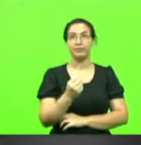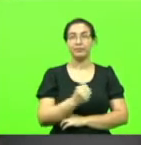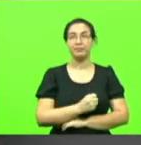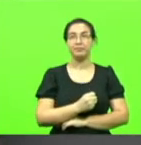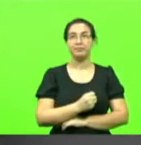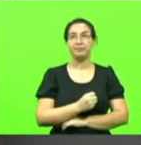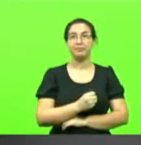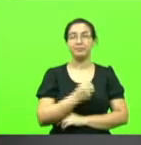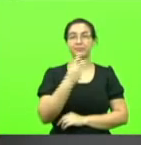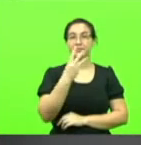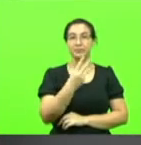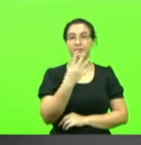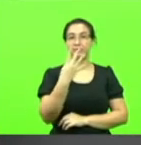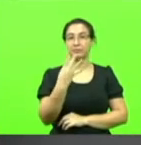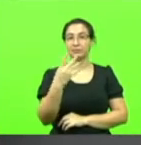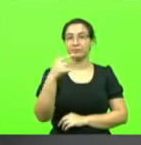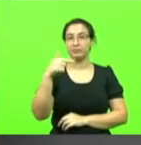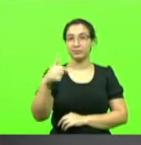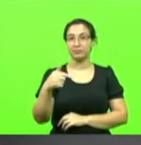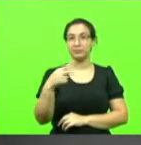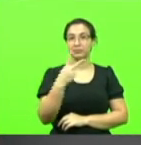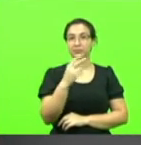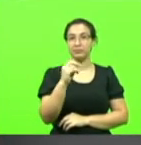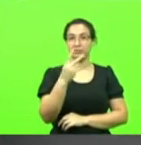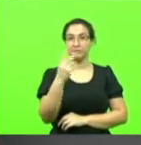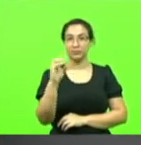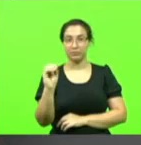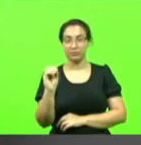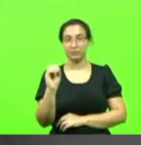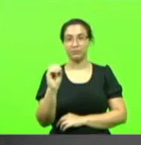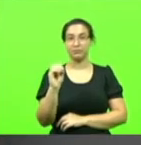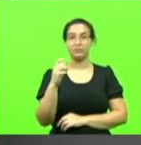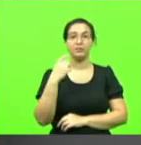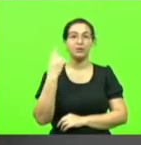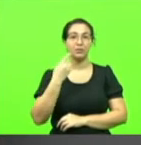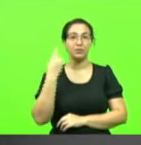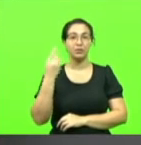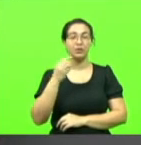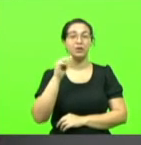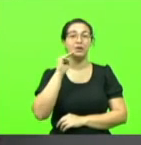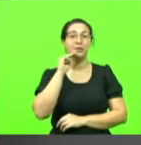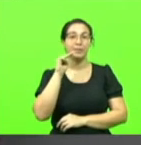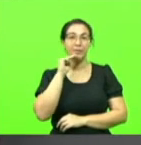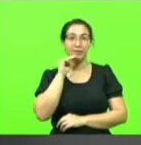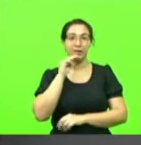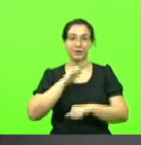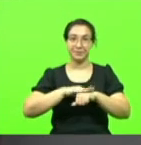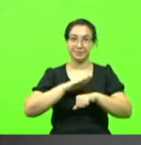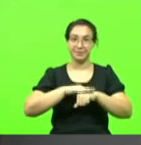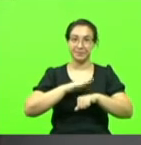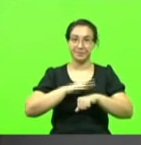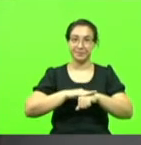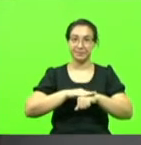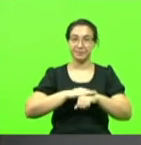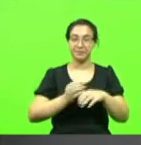o seu 347 2020 autoria deputada Marlene fengler